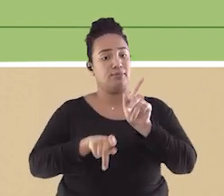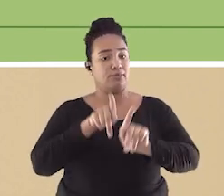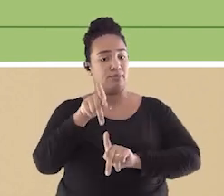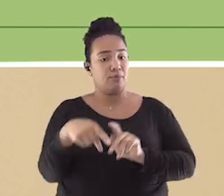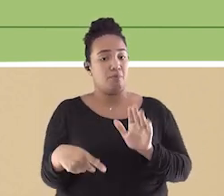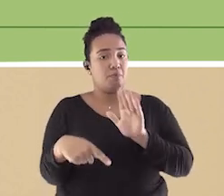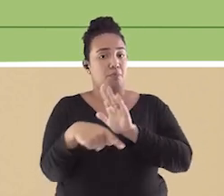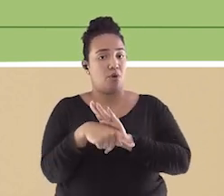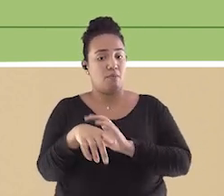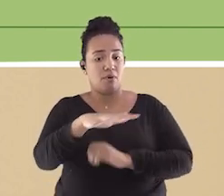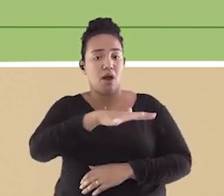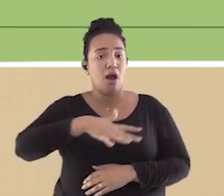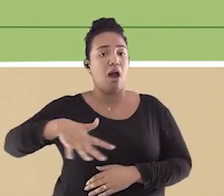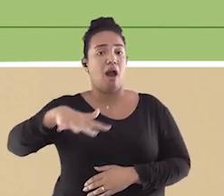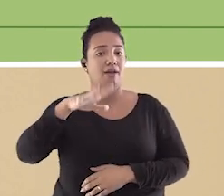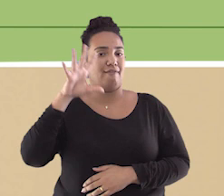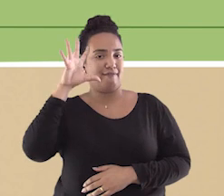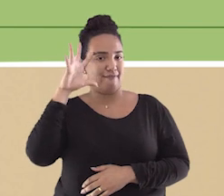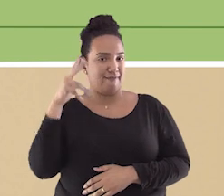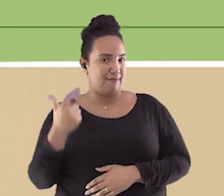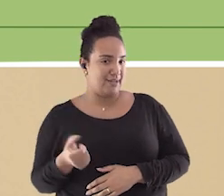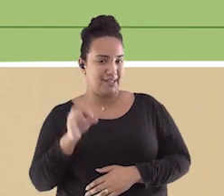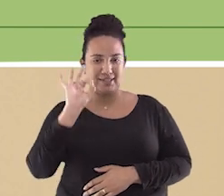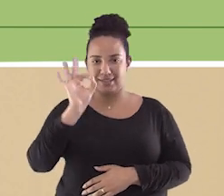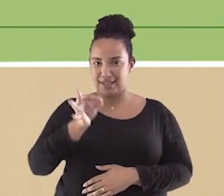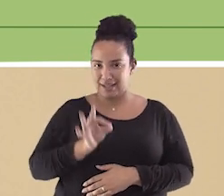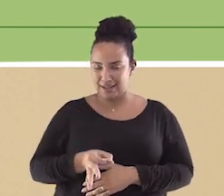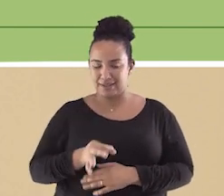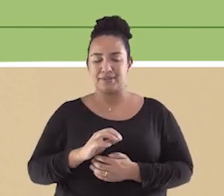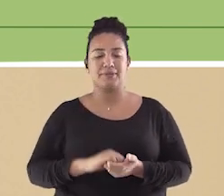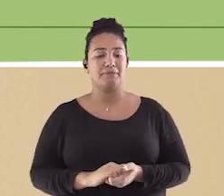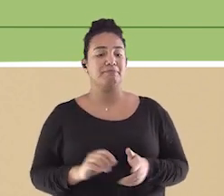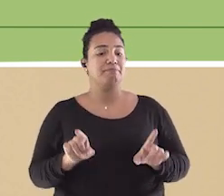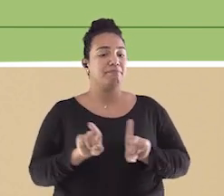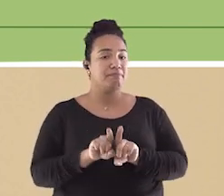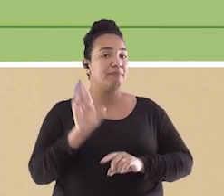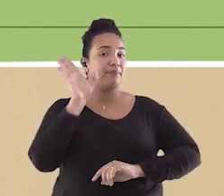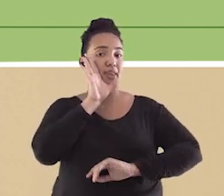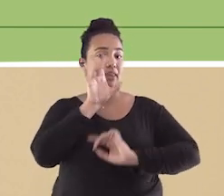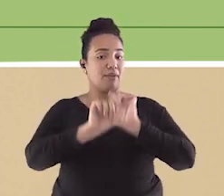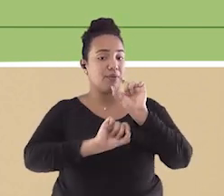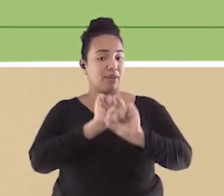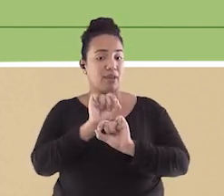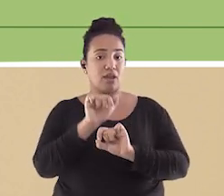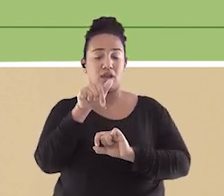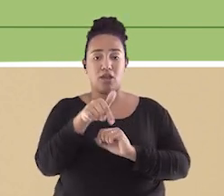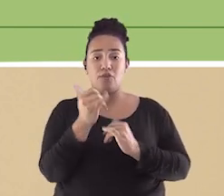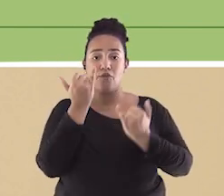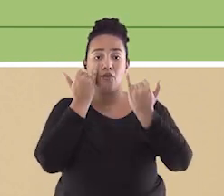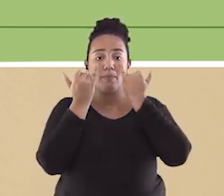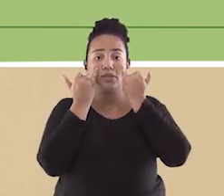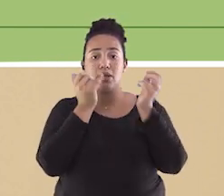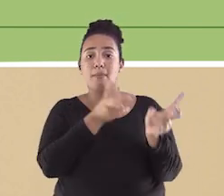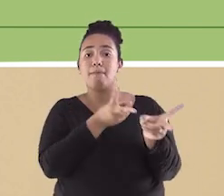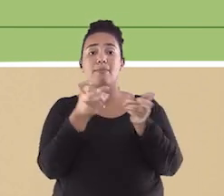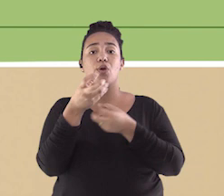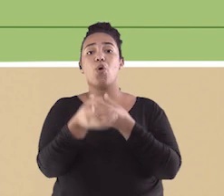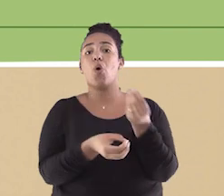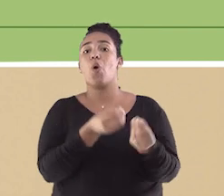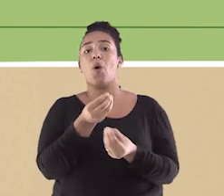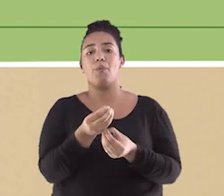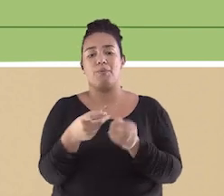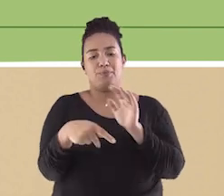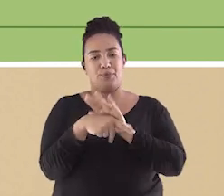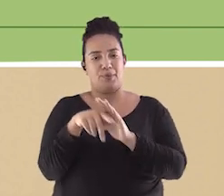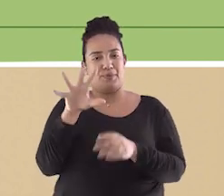econômicas e populacionais dos territórios africanos, não é? E o mais legal é que lemos essas informações